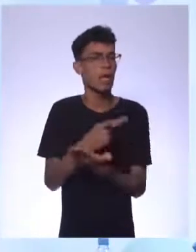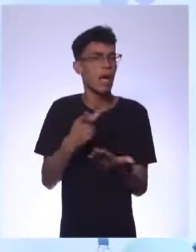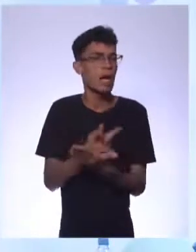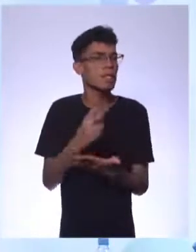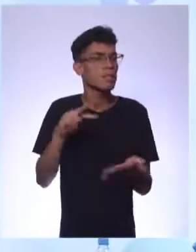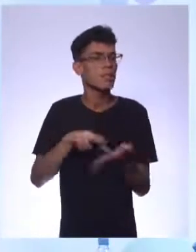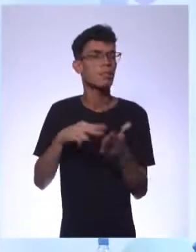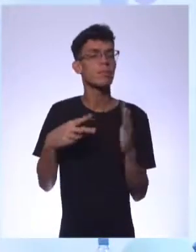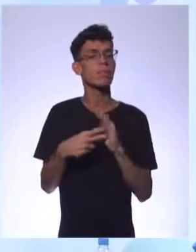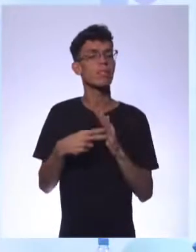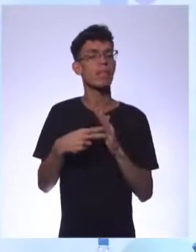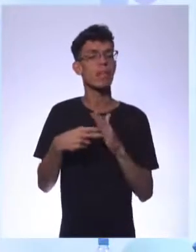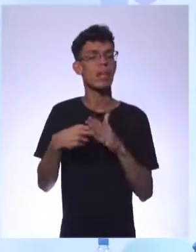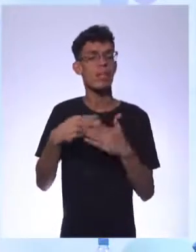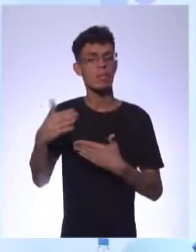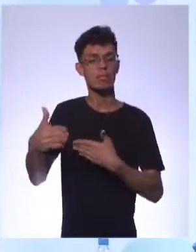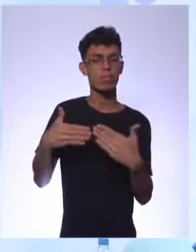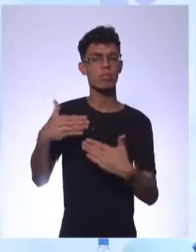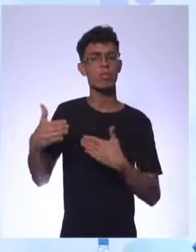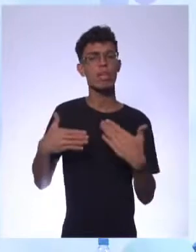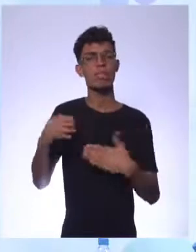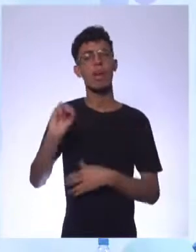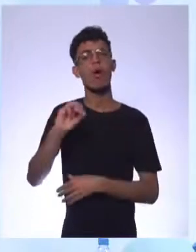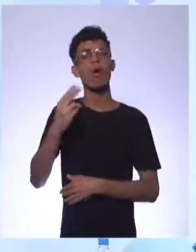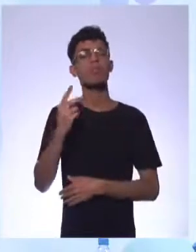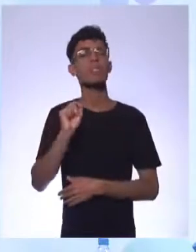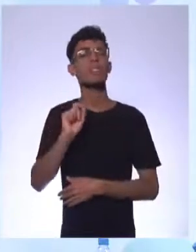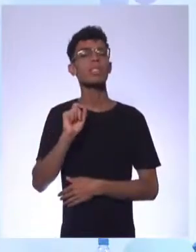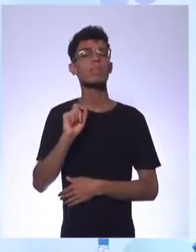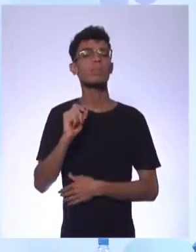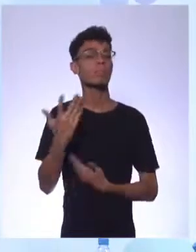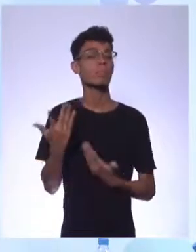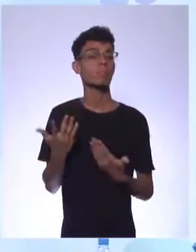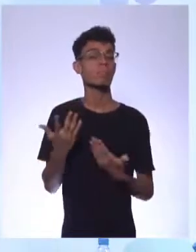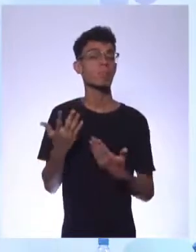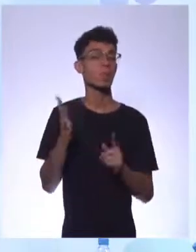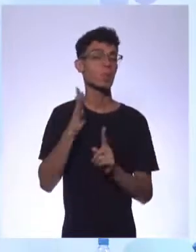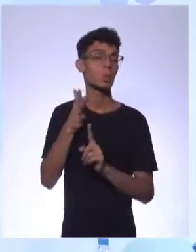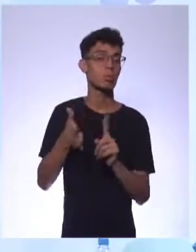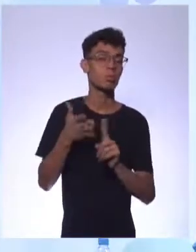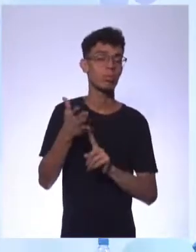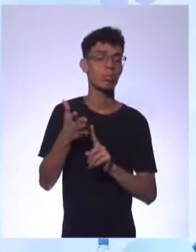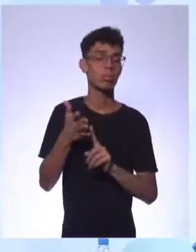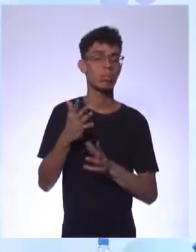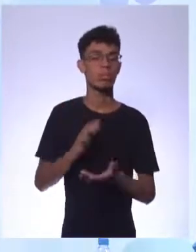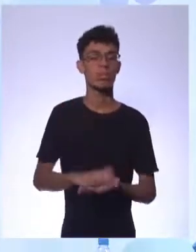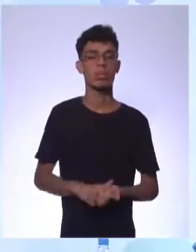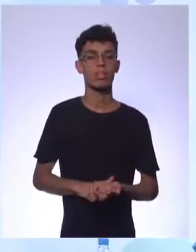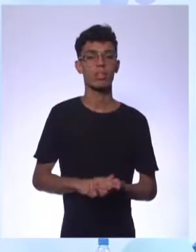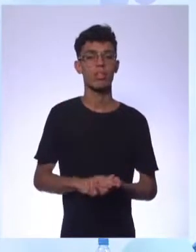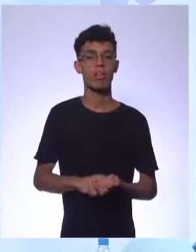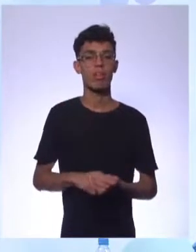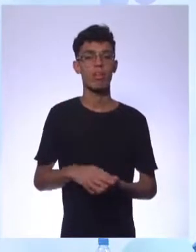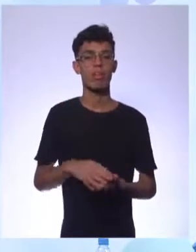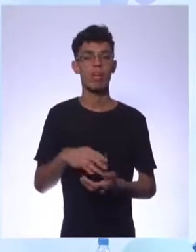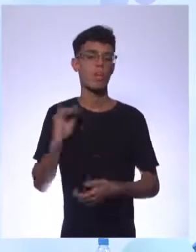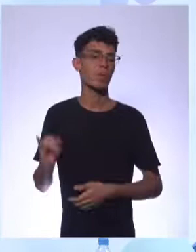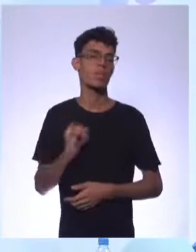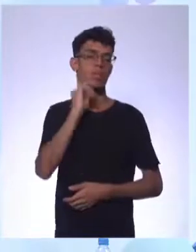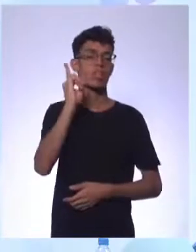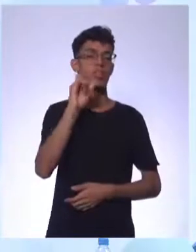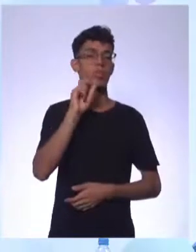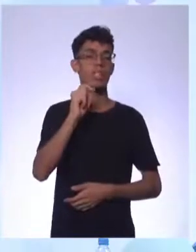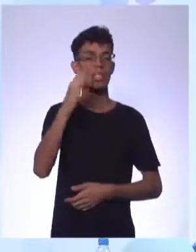é uma conversa ou é um monólogo, né? Então, mais importante do que diferenciar opinião e fato é estar aberto ao